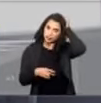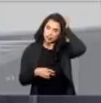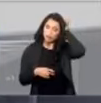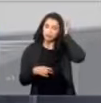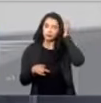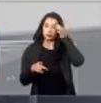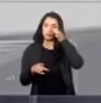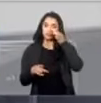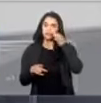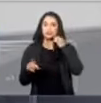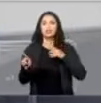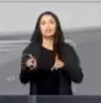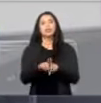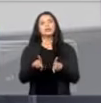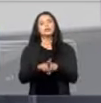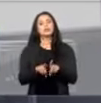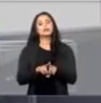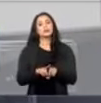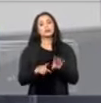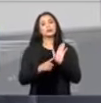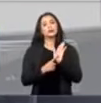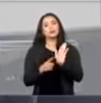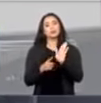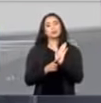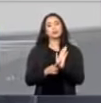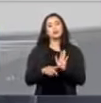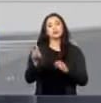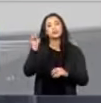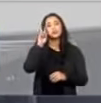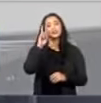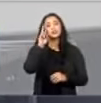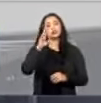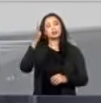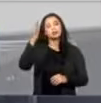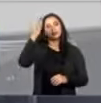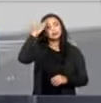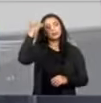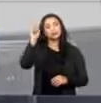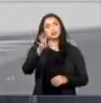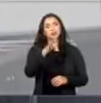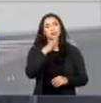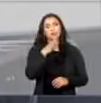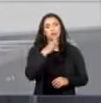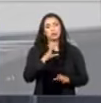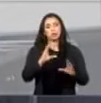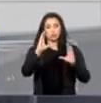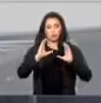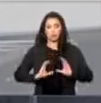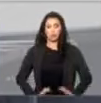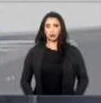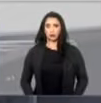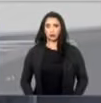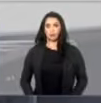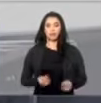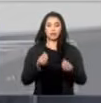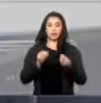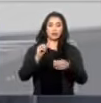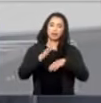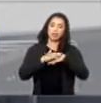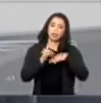e do simbólico, que propaga a história, os saberes, os comportamentos, as atitudes e os afetos.